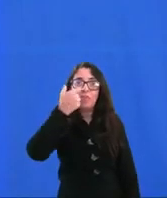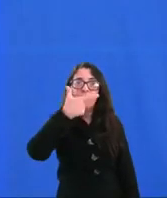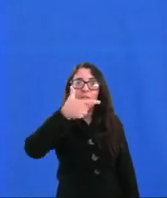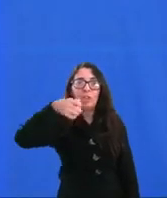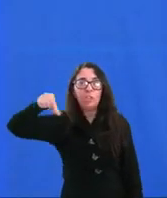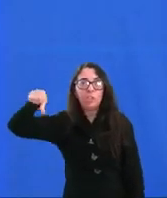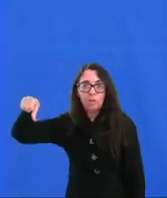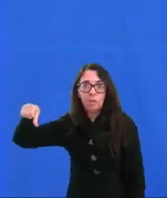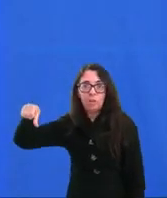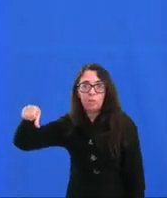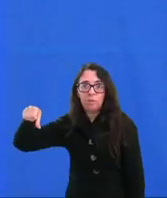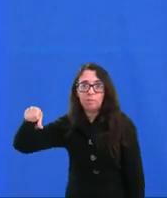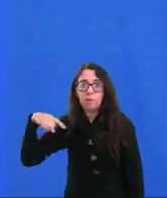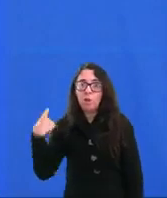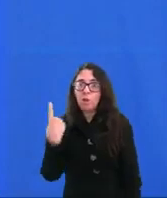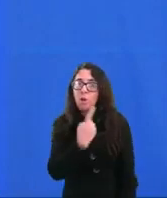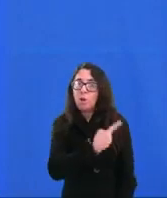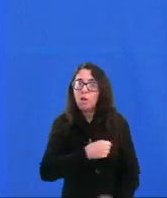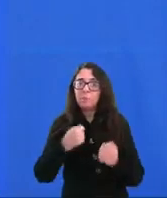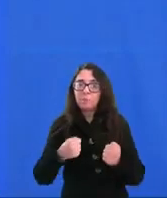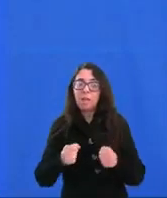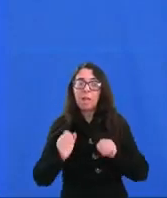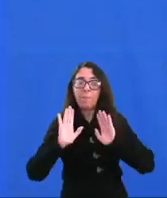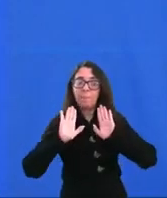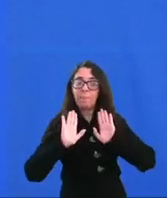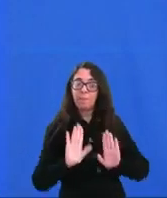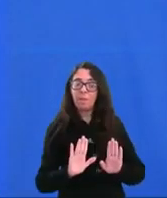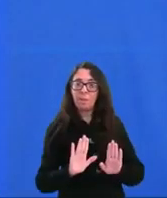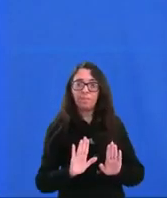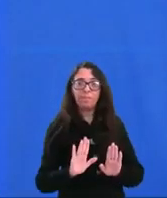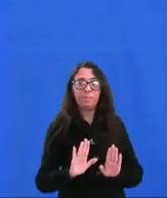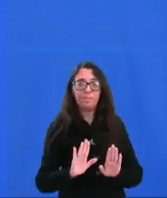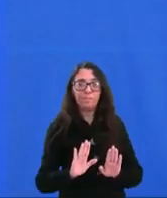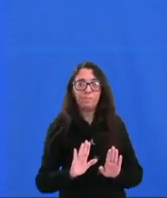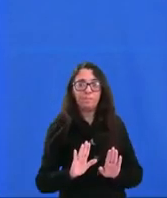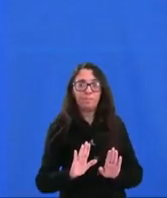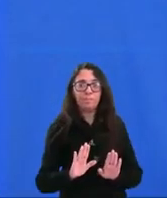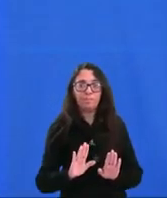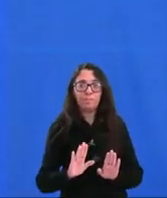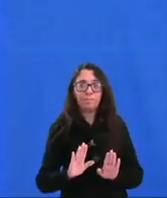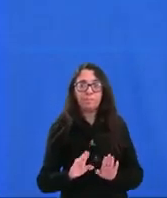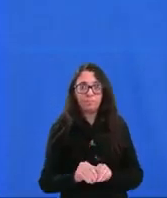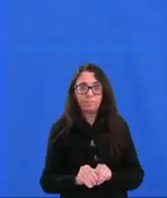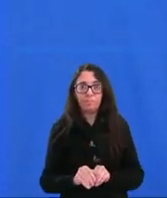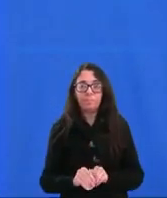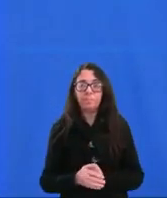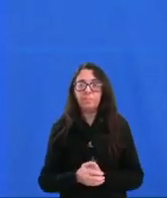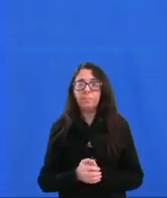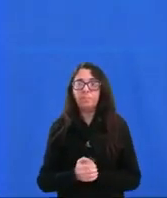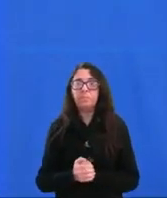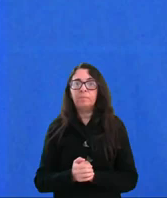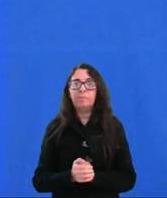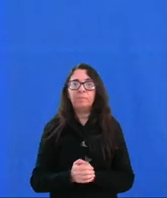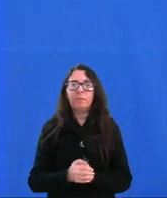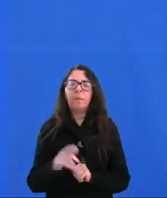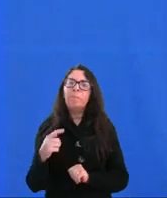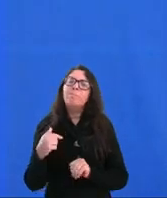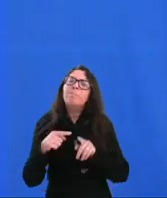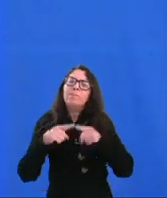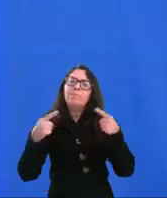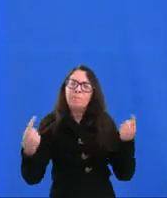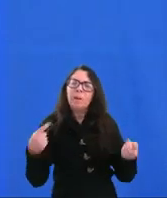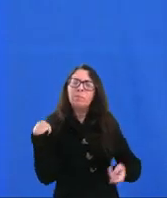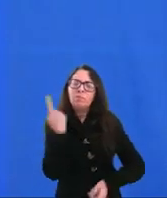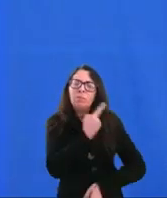daqui 15 dias, amém? Mas nós estamos aqui um corpo vivo, amados irmãos, estamos orando um pelos outros,